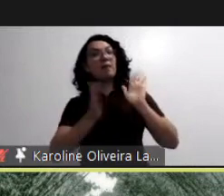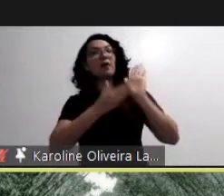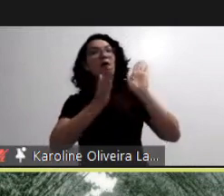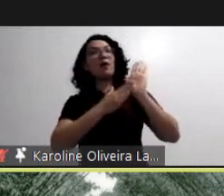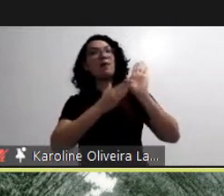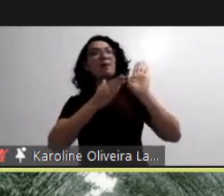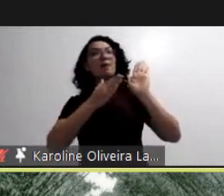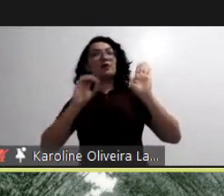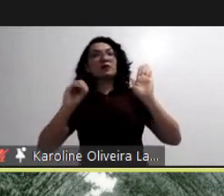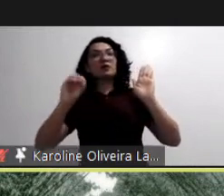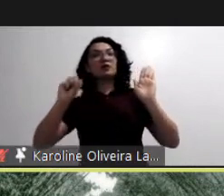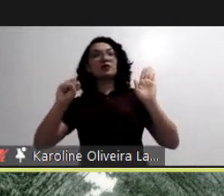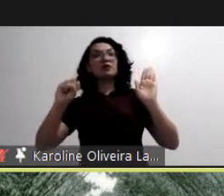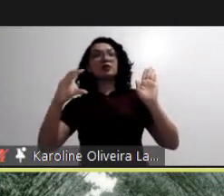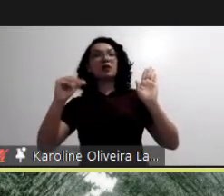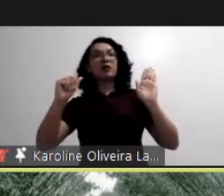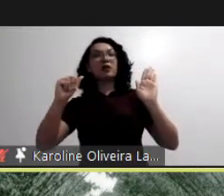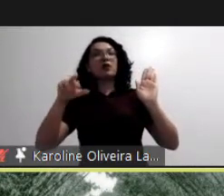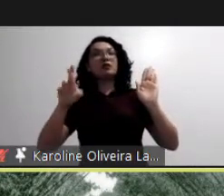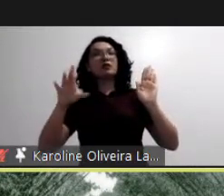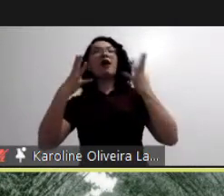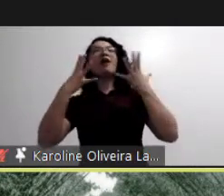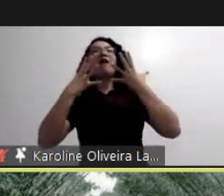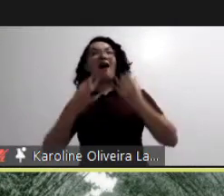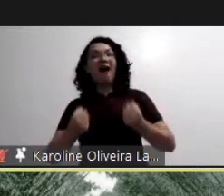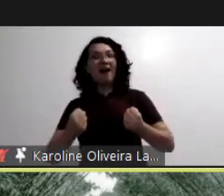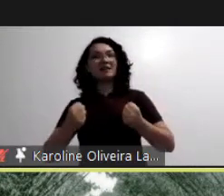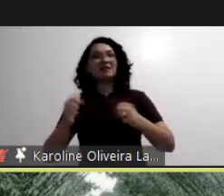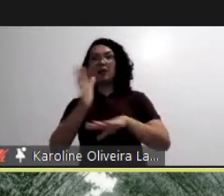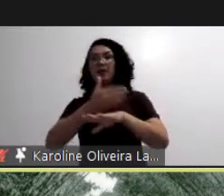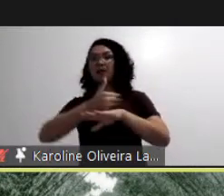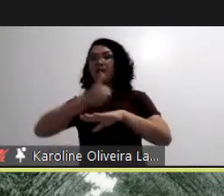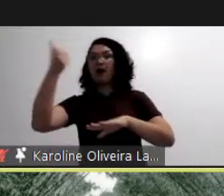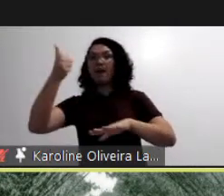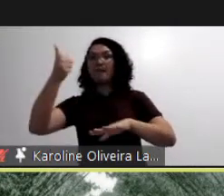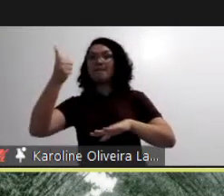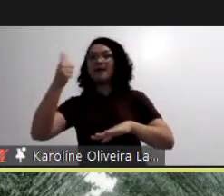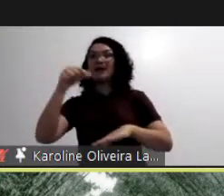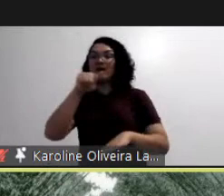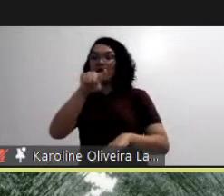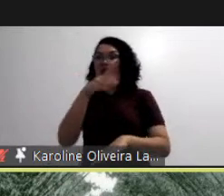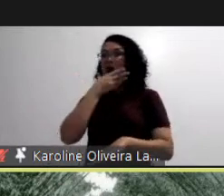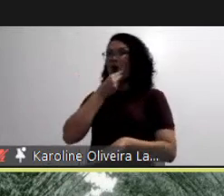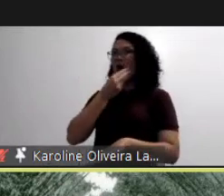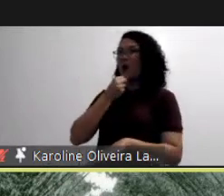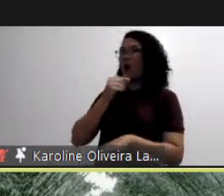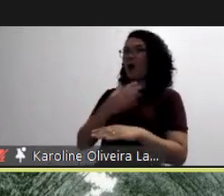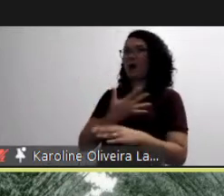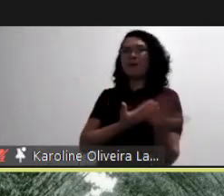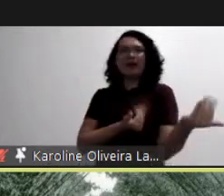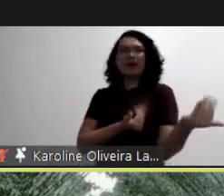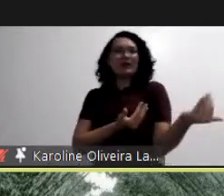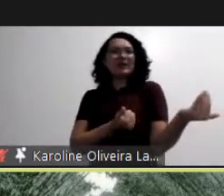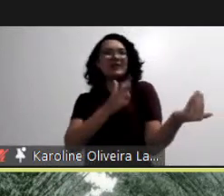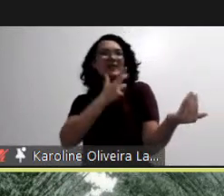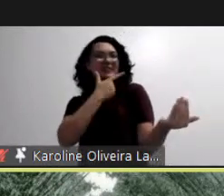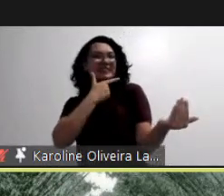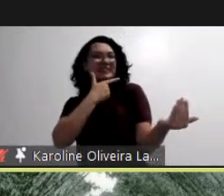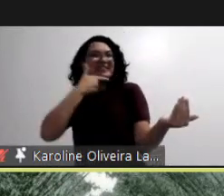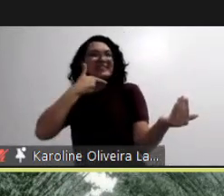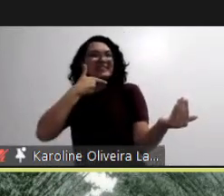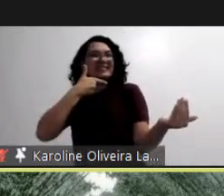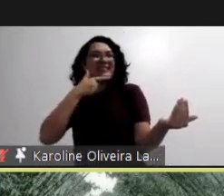né? Enfim, foi considerada a melhor proposta, né? Então vocês veem um jovem sorridente Niemeyer aí e um